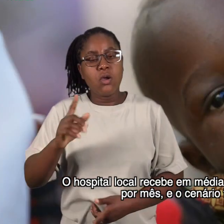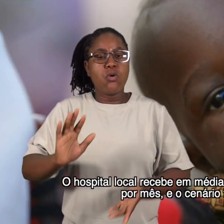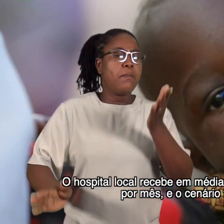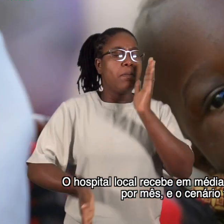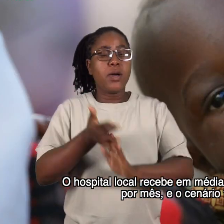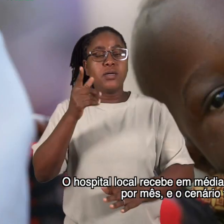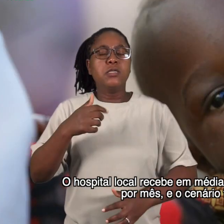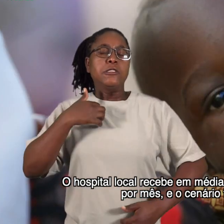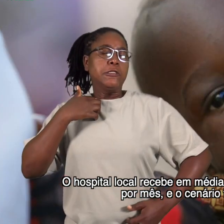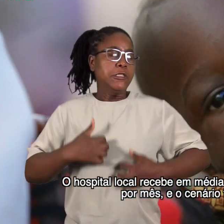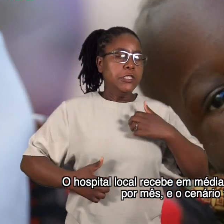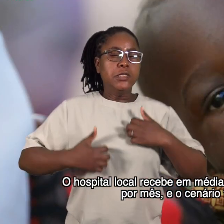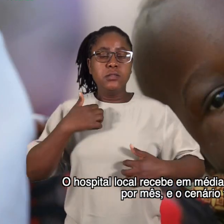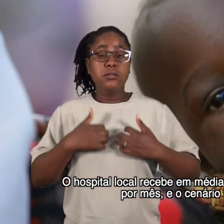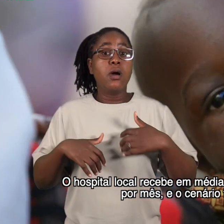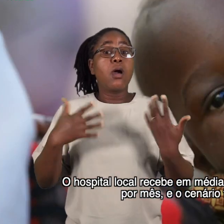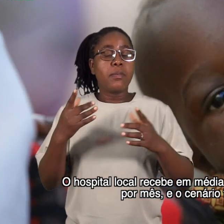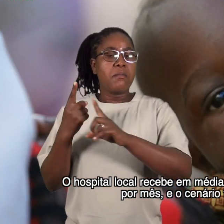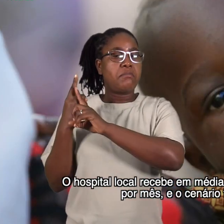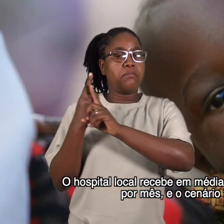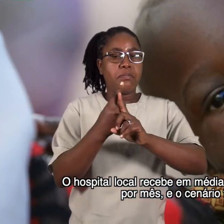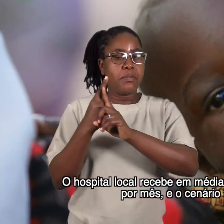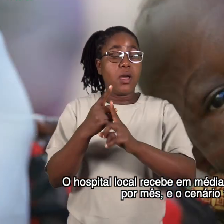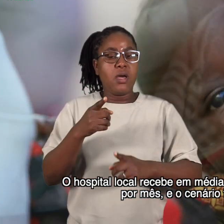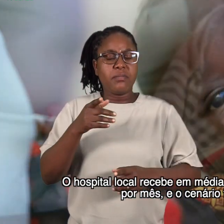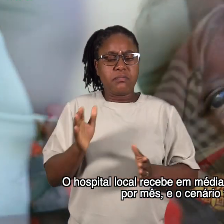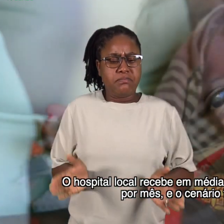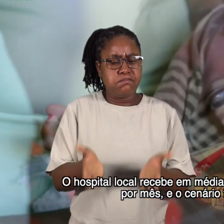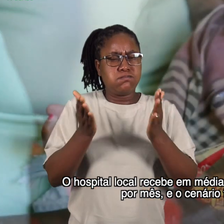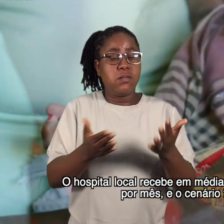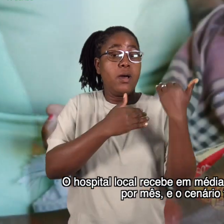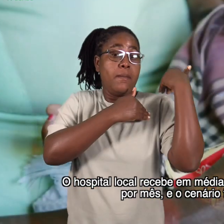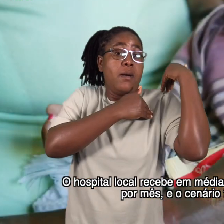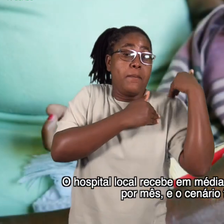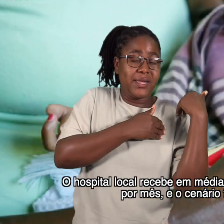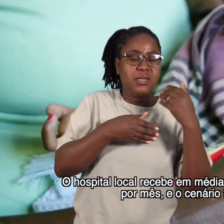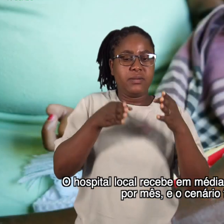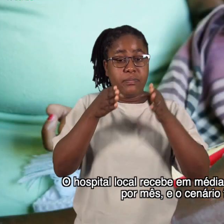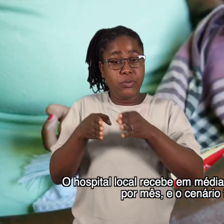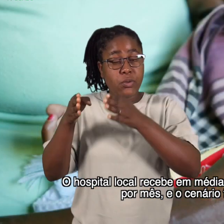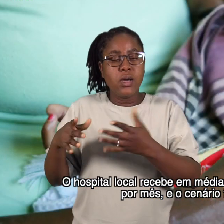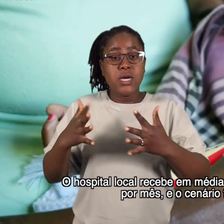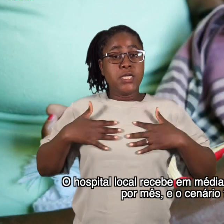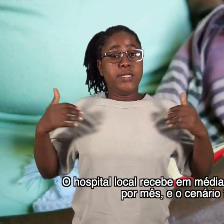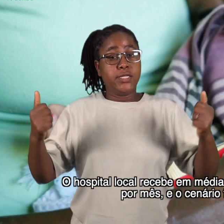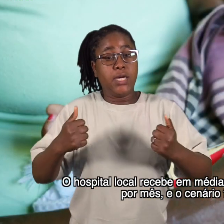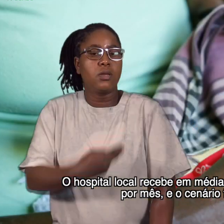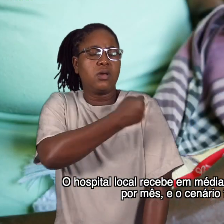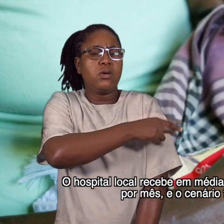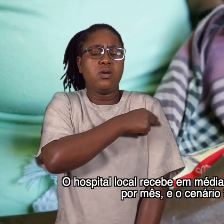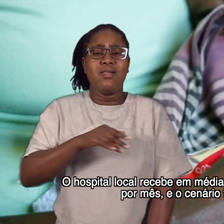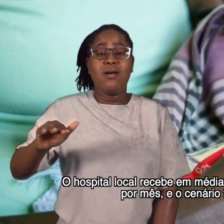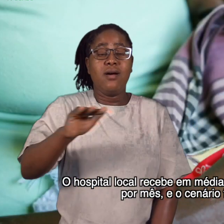O hospital local recebe, em média, 30 casos de desnutrição aguda por mês e o cenário